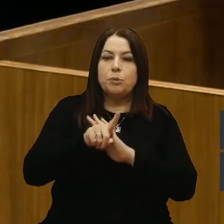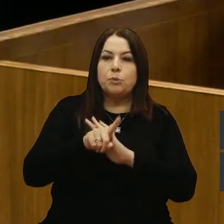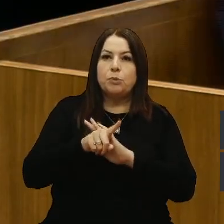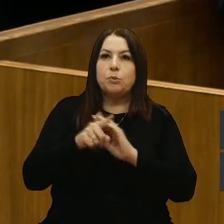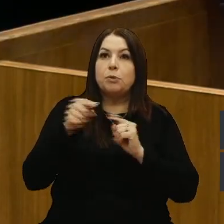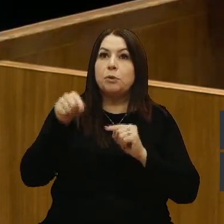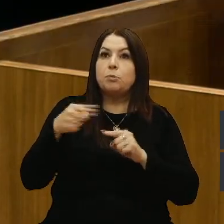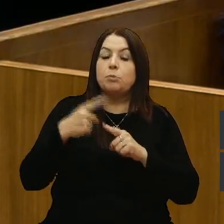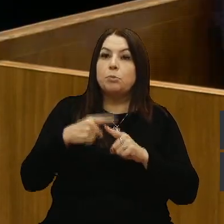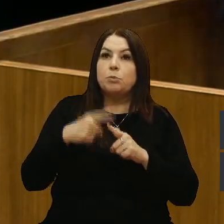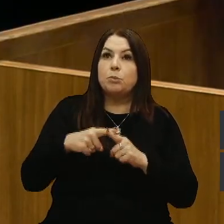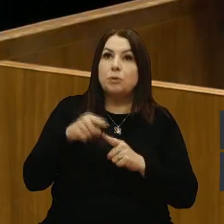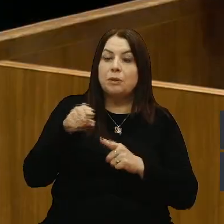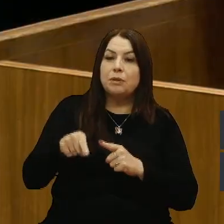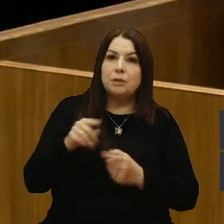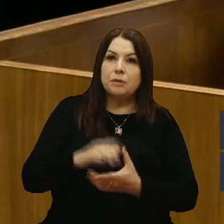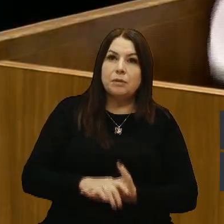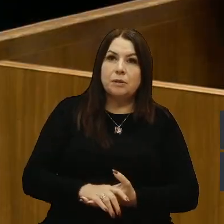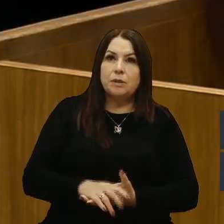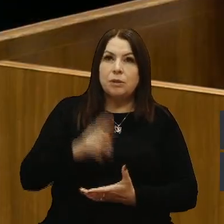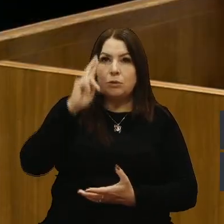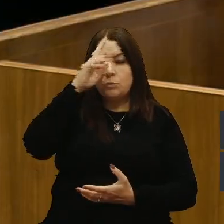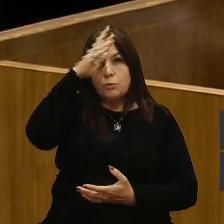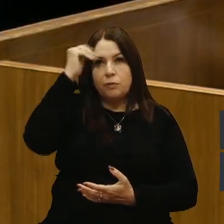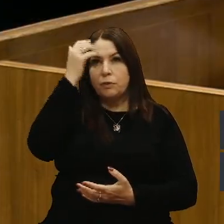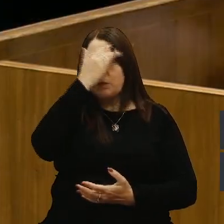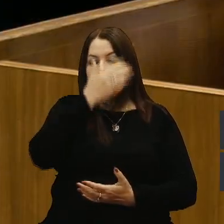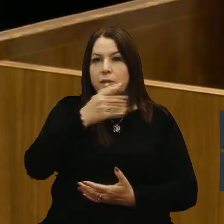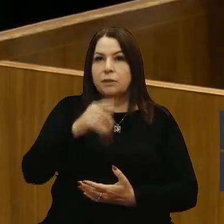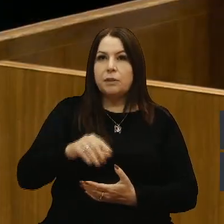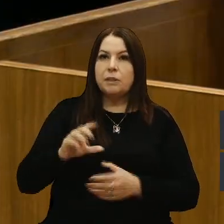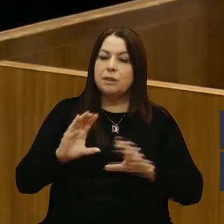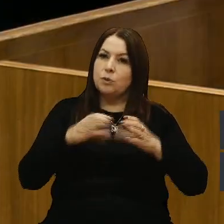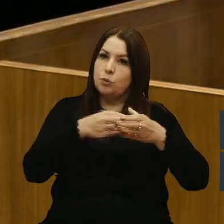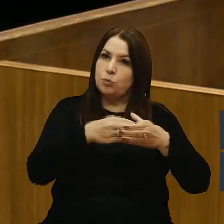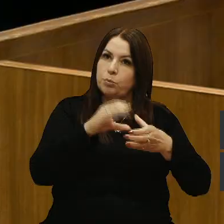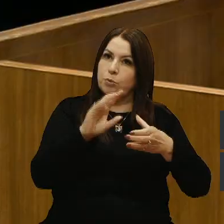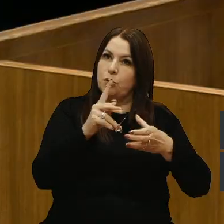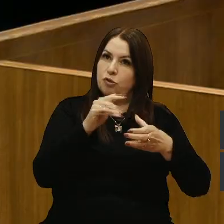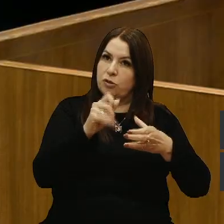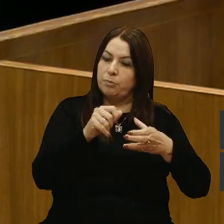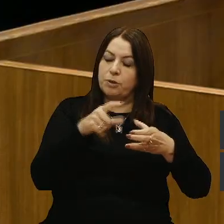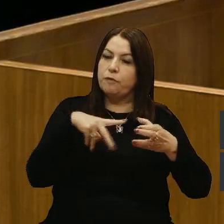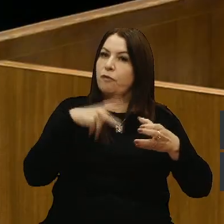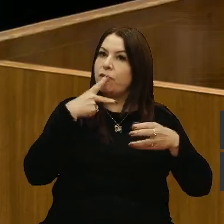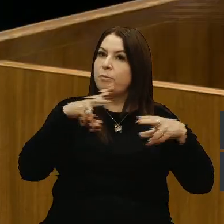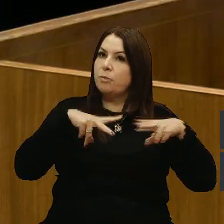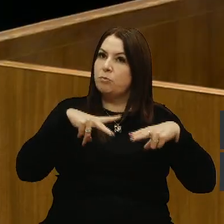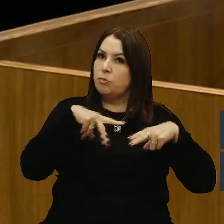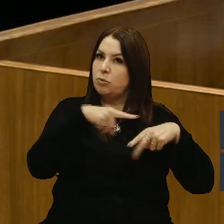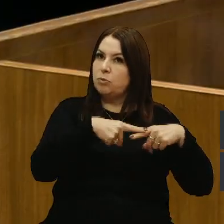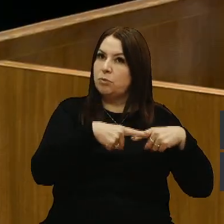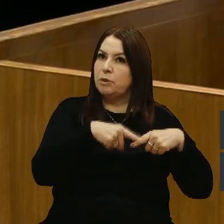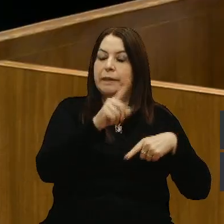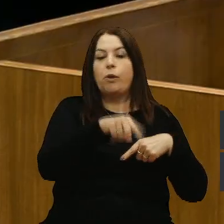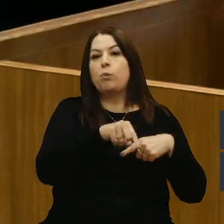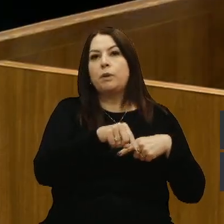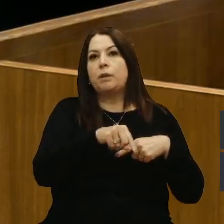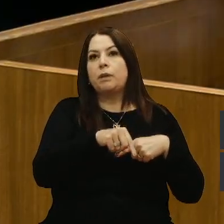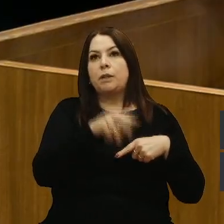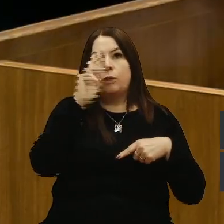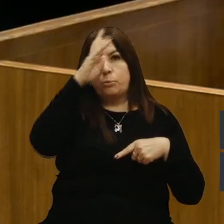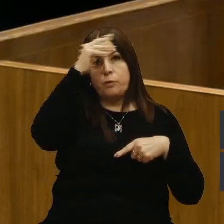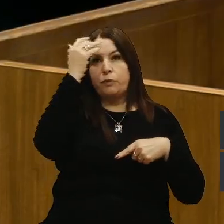por que o prefeito, que essa chapa, e eu não vou pessoalizar, porque não é uma questão do